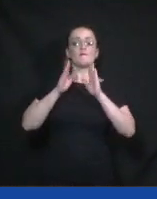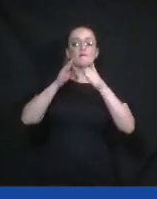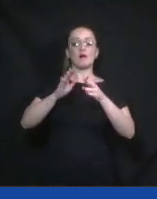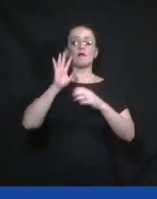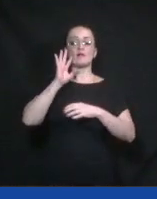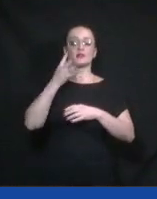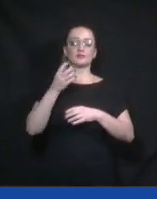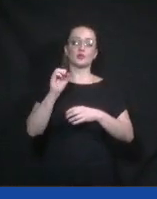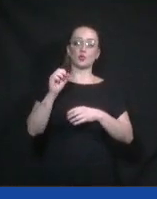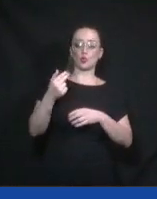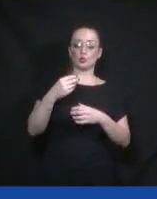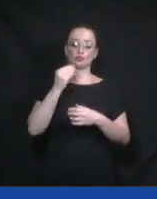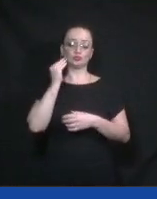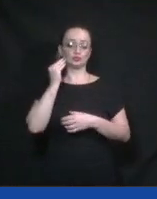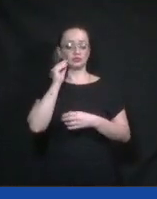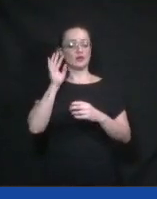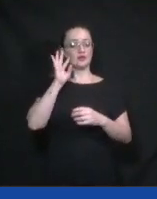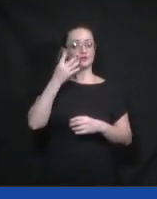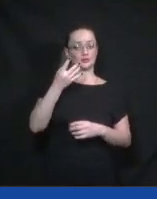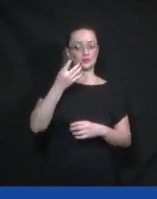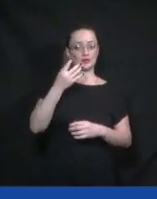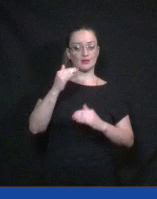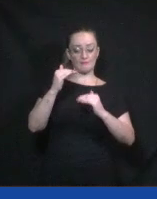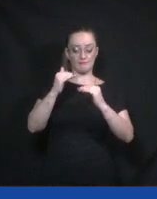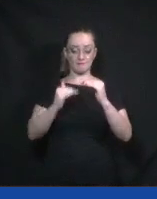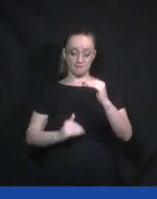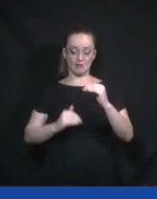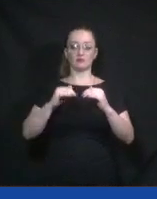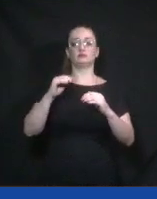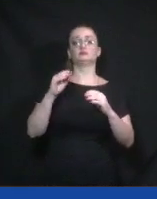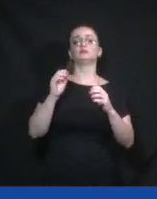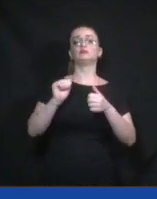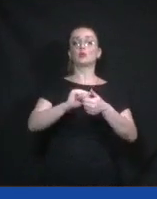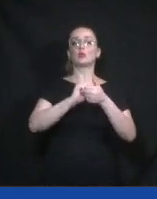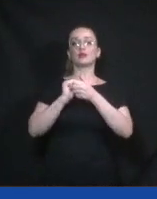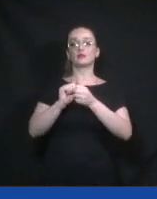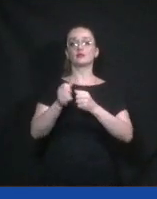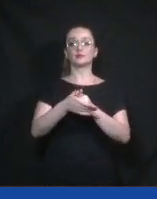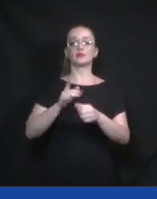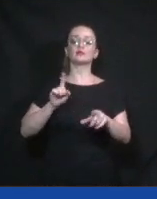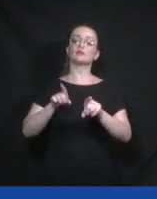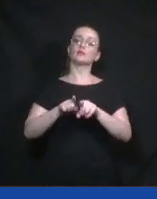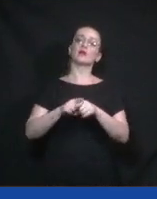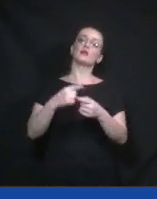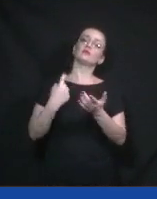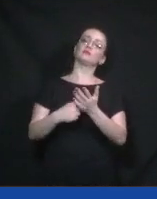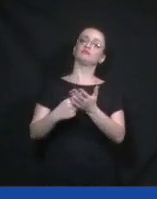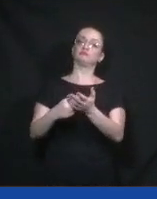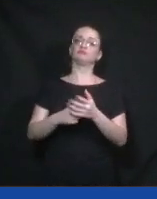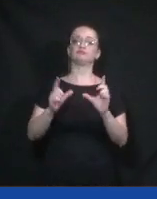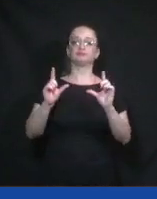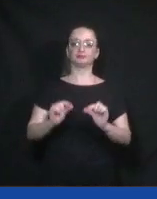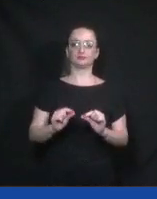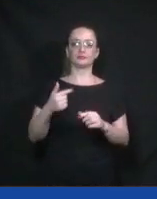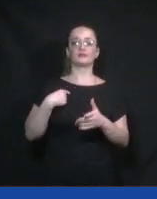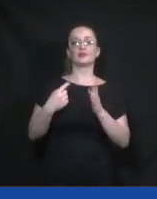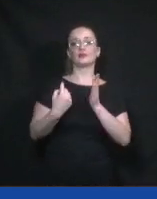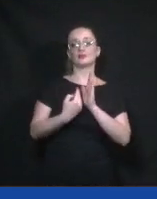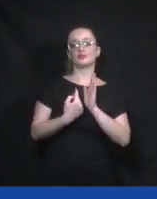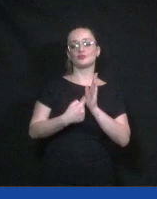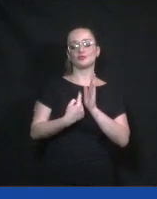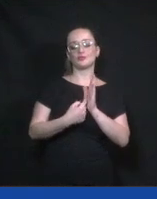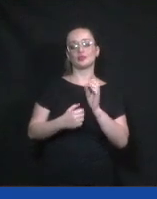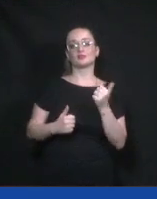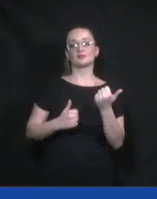ou disse procura resolver o teste de qualidade democrática e também o teste de compromisso das lideranças políticas com agenda da sustentabilidade